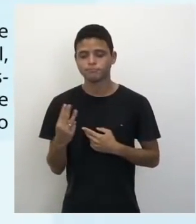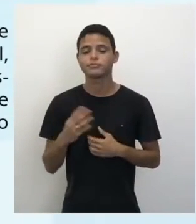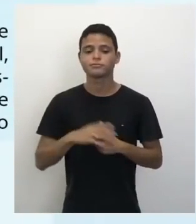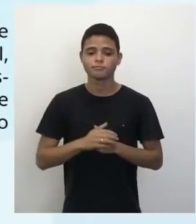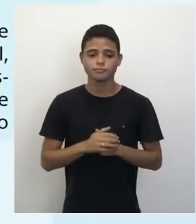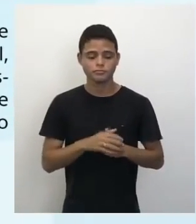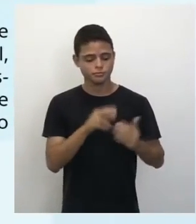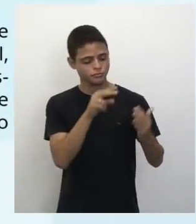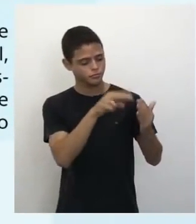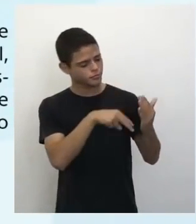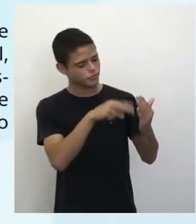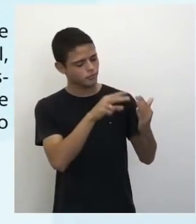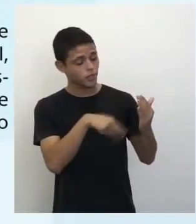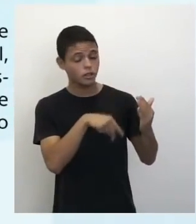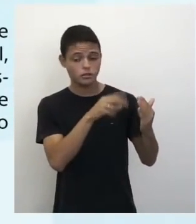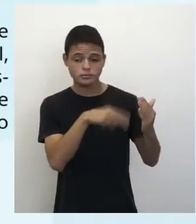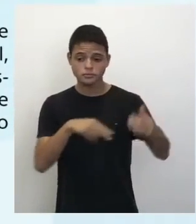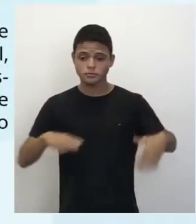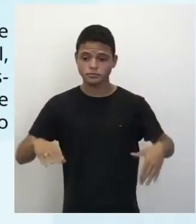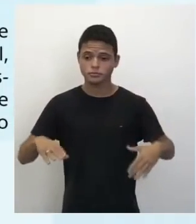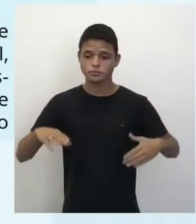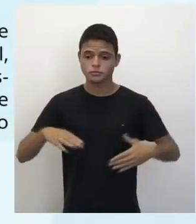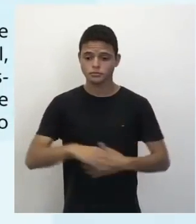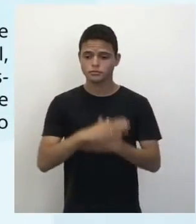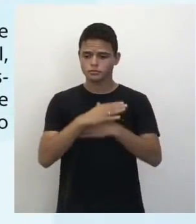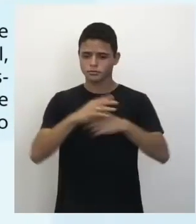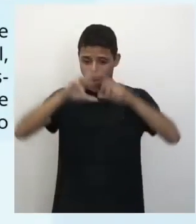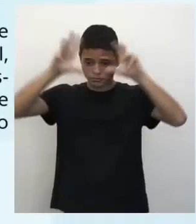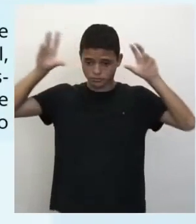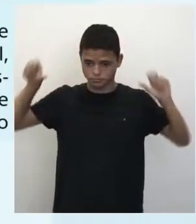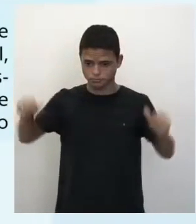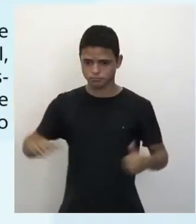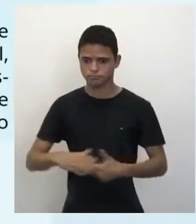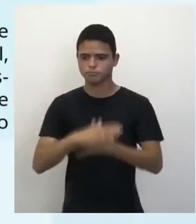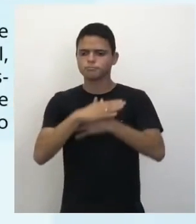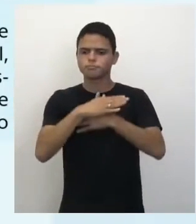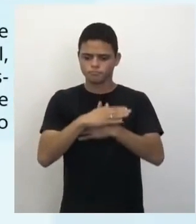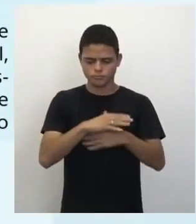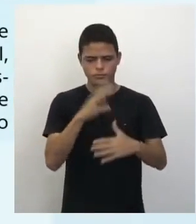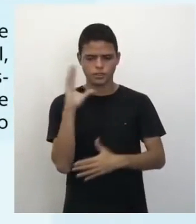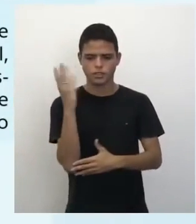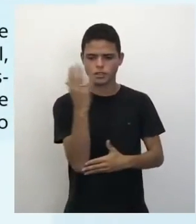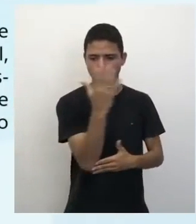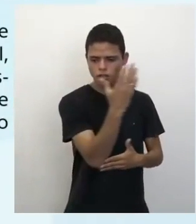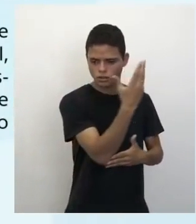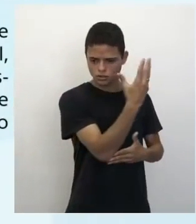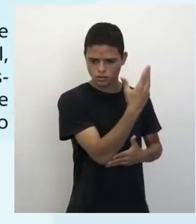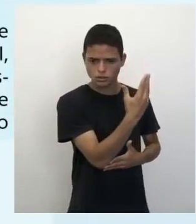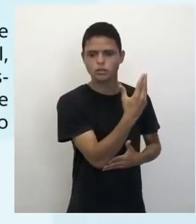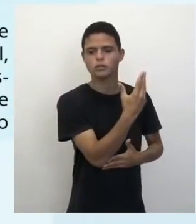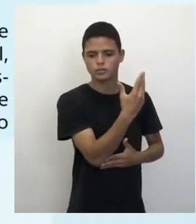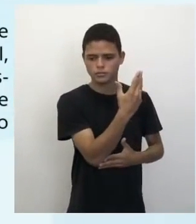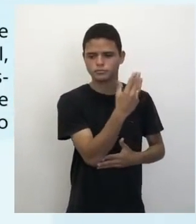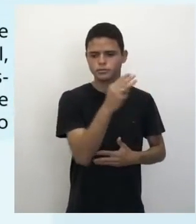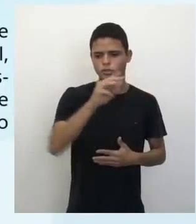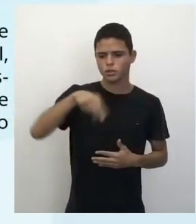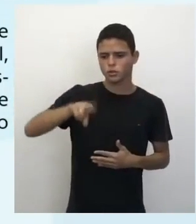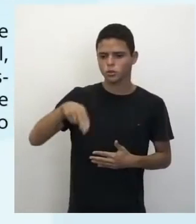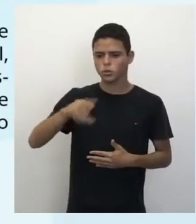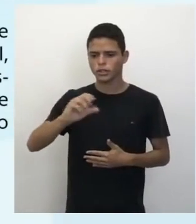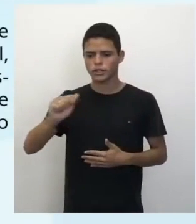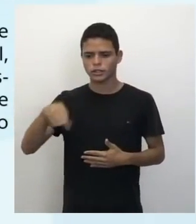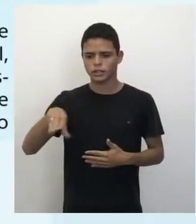Leitura. Os maias habitaram a região das florestas tropicais na península de